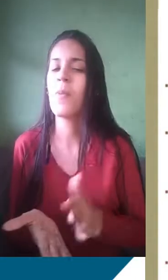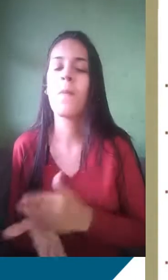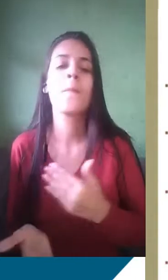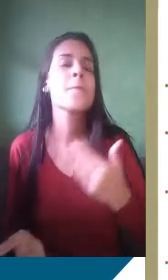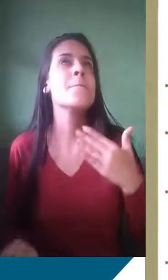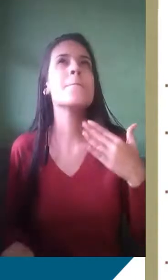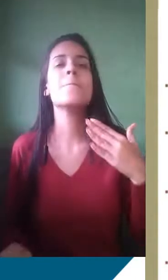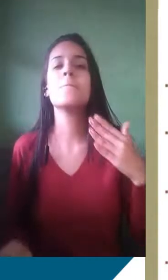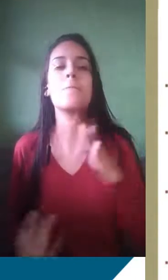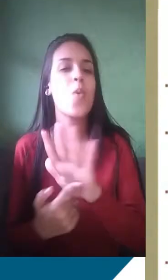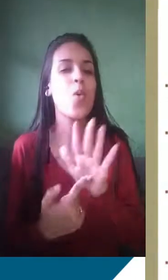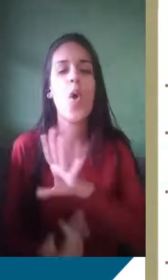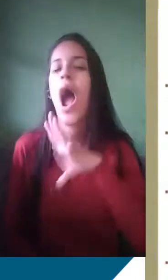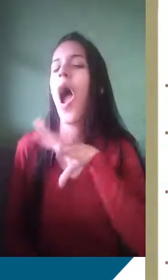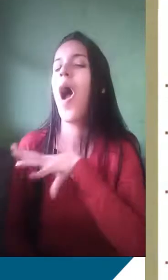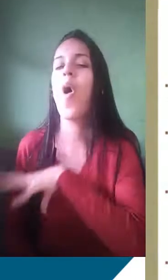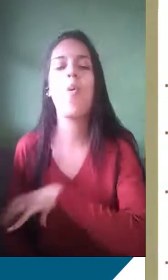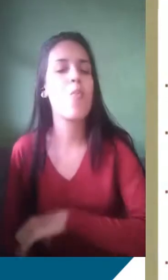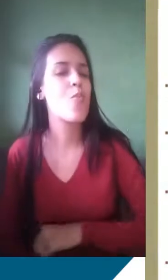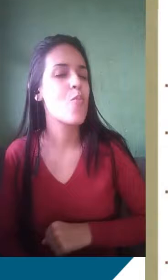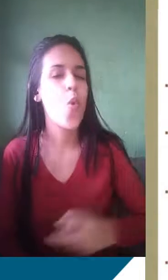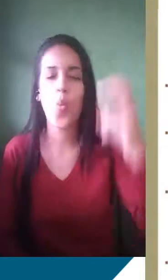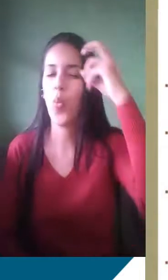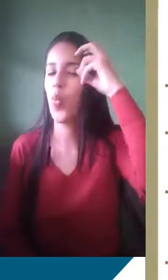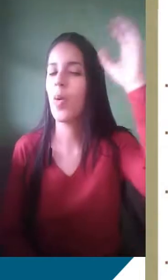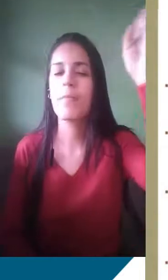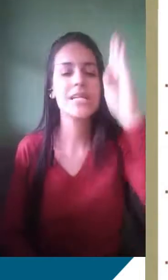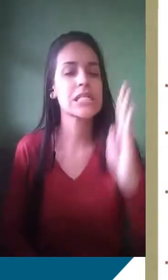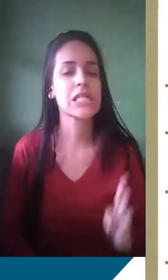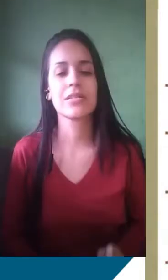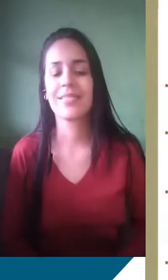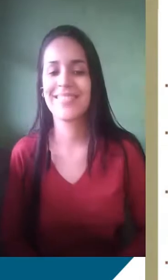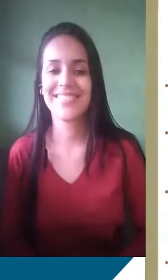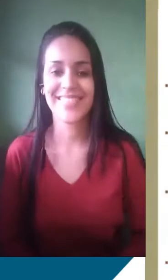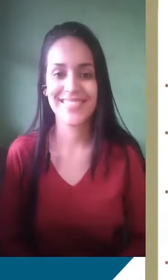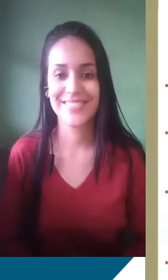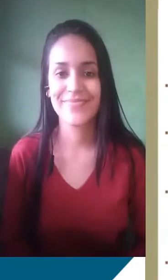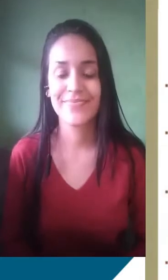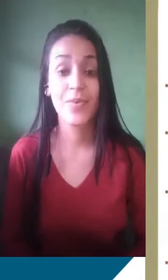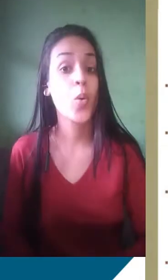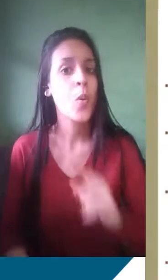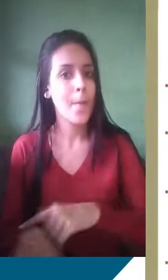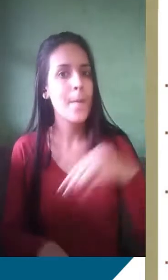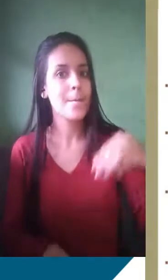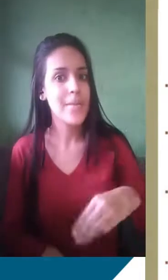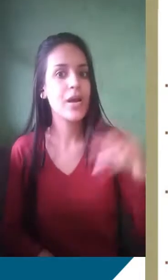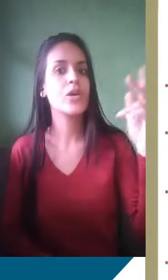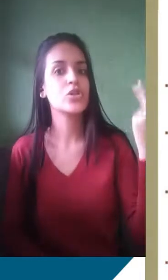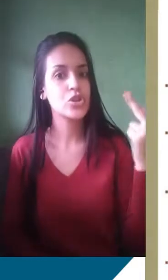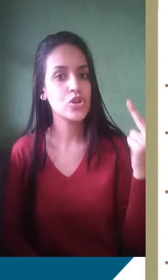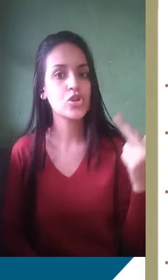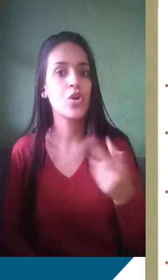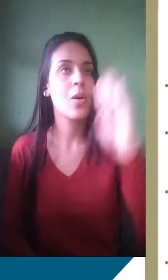o nacionalismo utópico de Quaresma, considerado nosso Dom Quixote, no momento da história em que o Brasil ambicionava uma